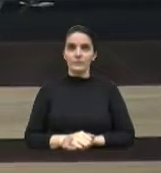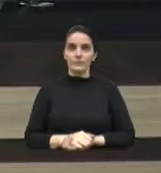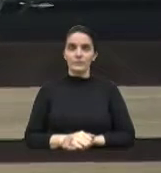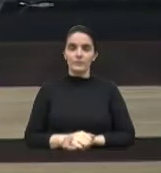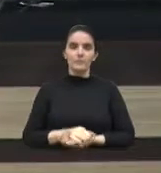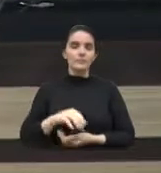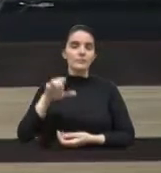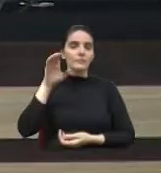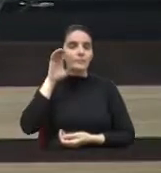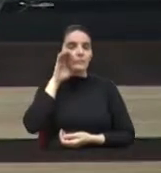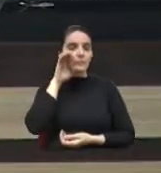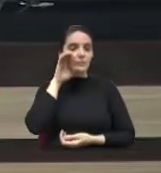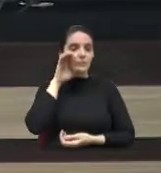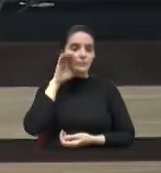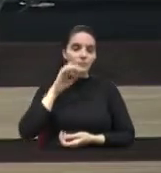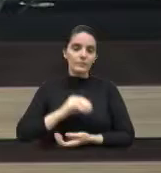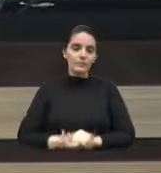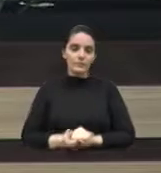Vereadora Constância Félix.